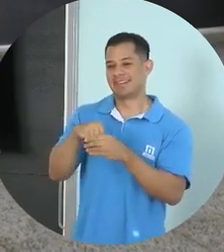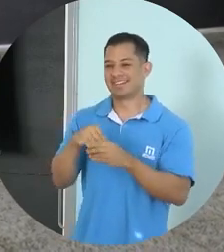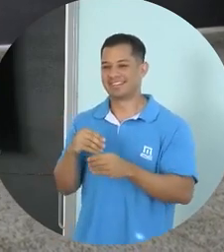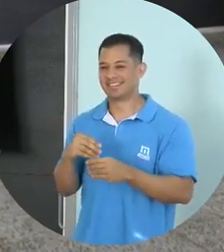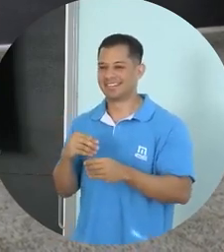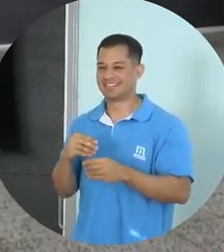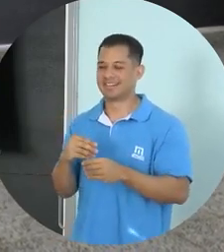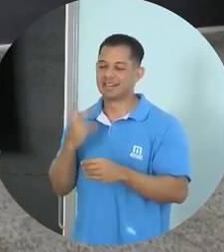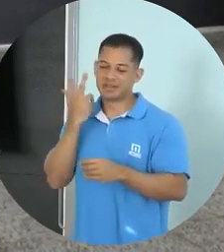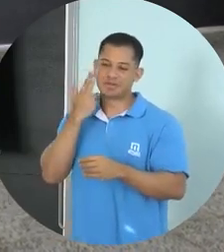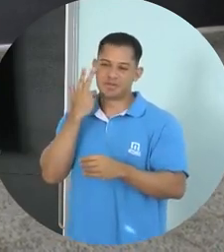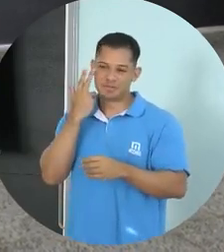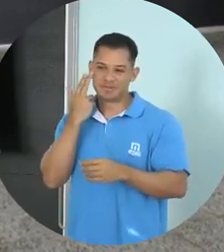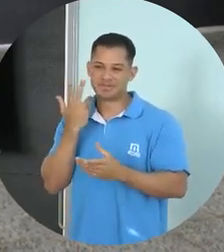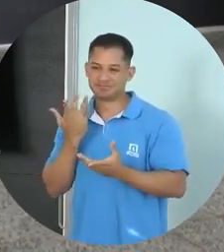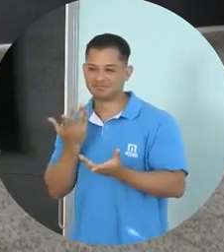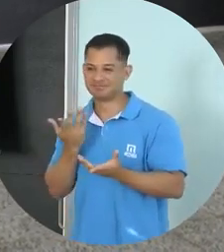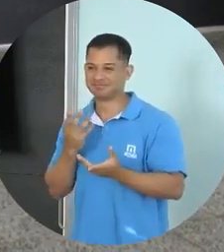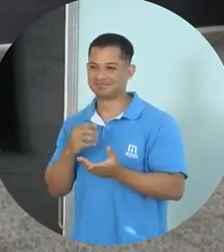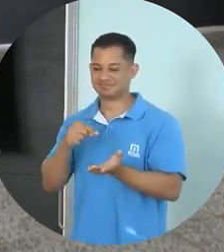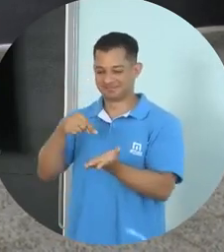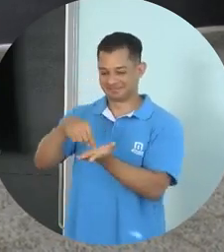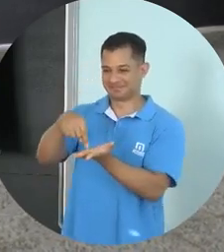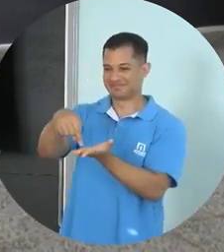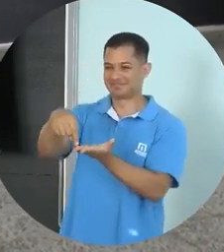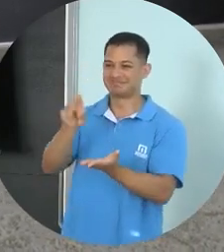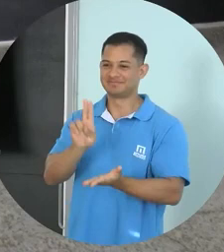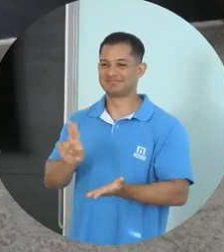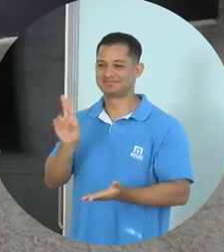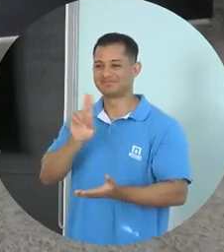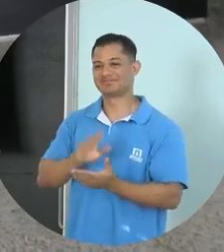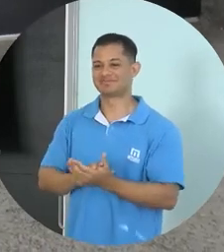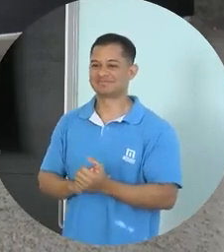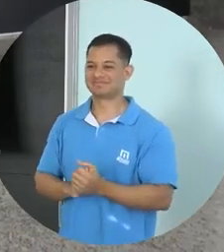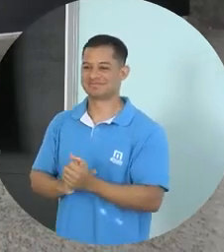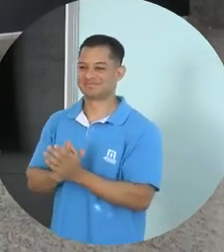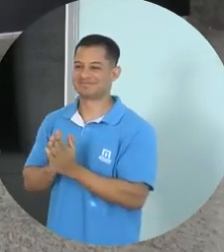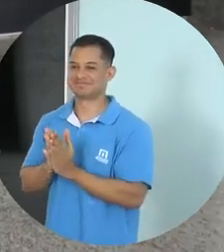longo da utilização das estacas.